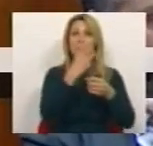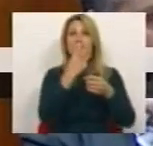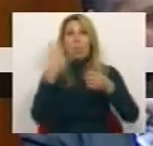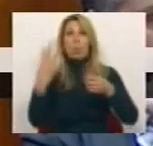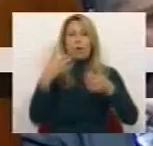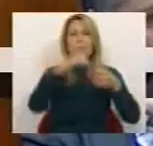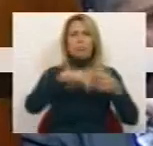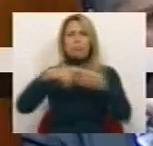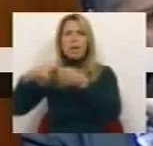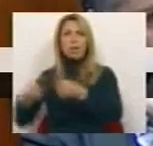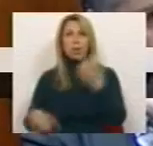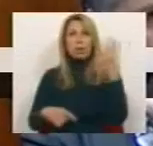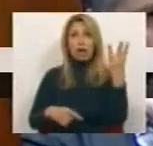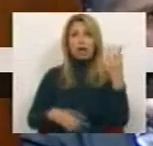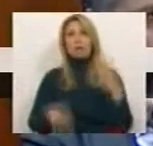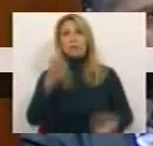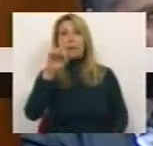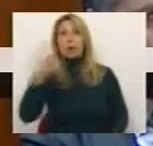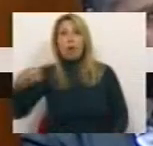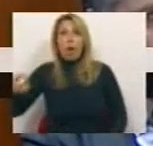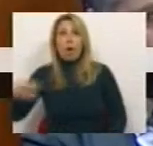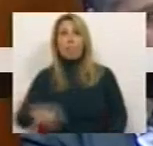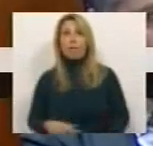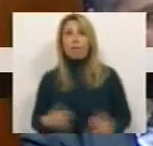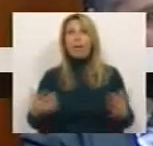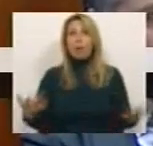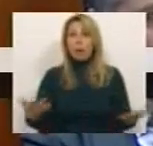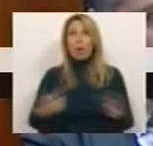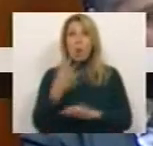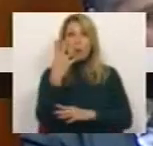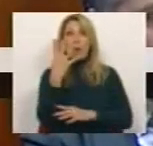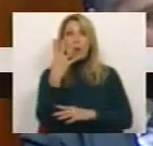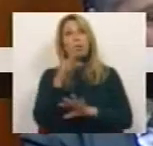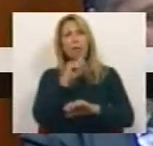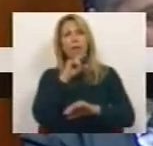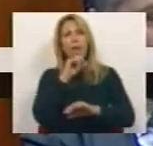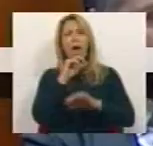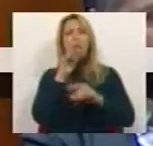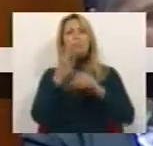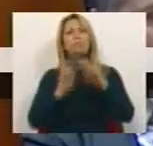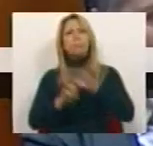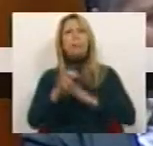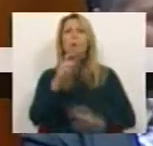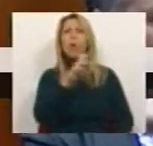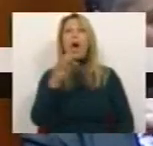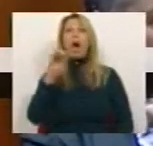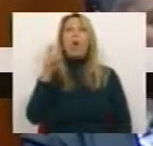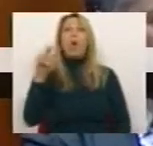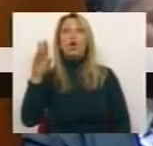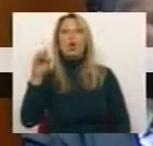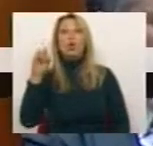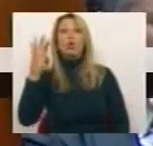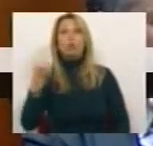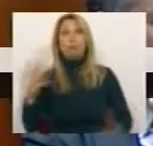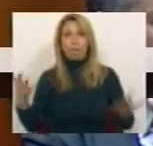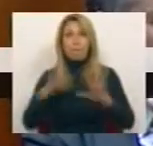de 3. Ter 4 carruagens que cabem fisicamente na estação de Arroios obriga a que para 4 carruagens tenha que haver 2